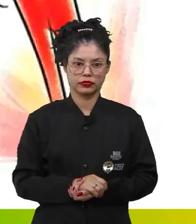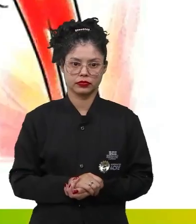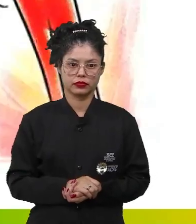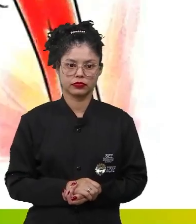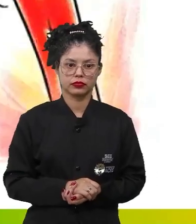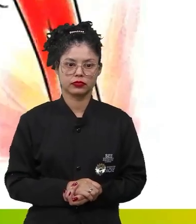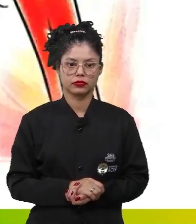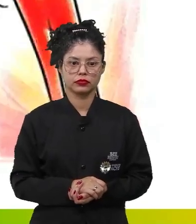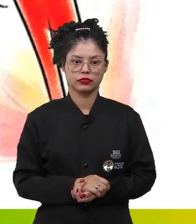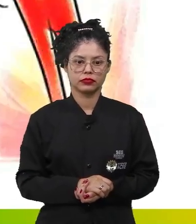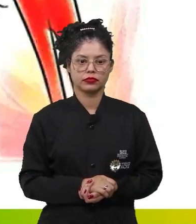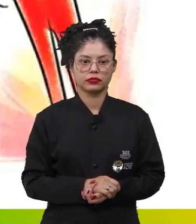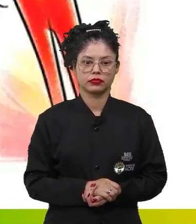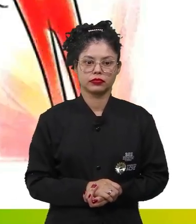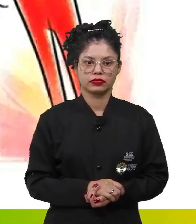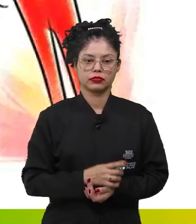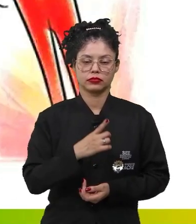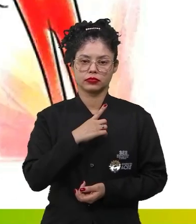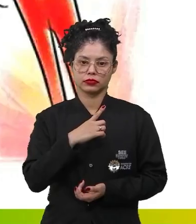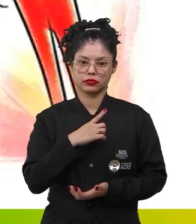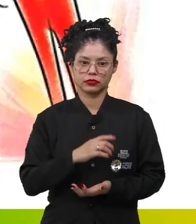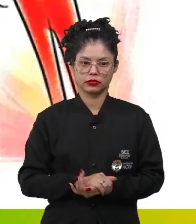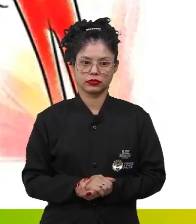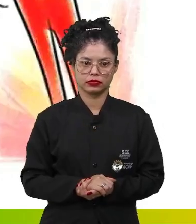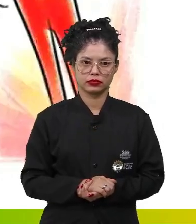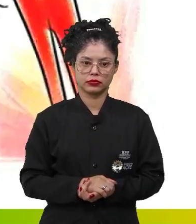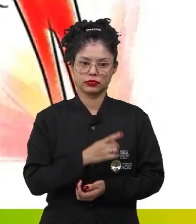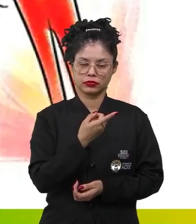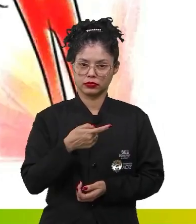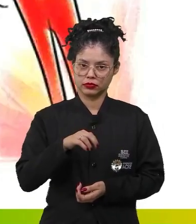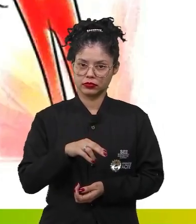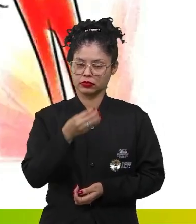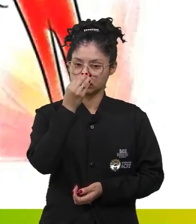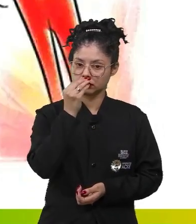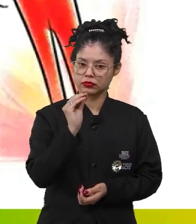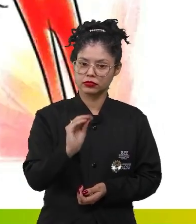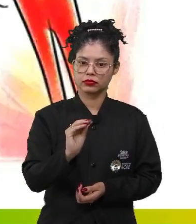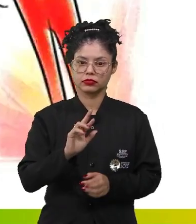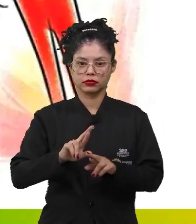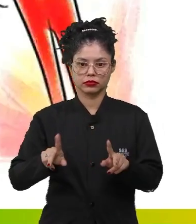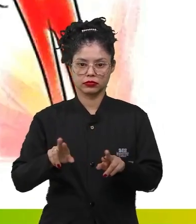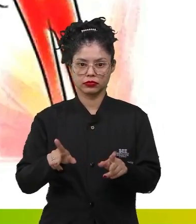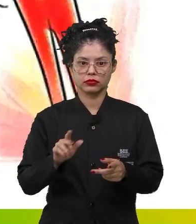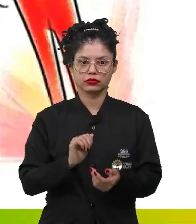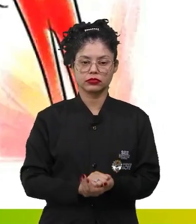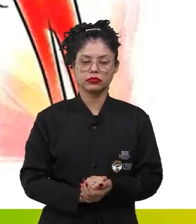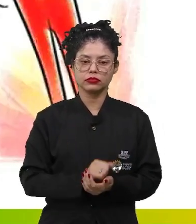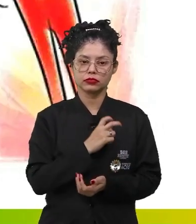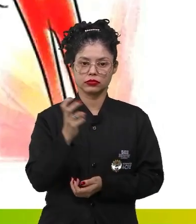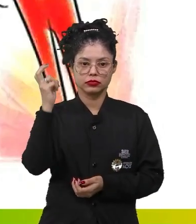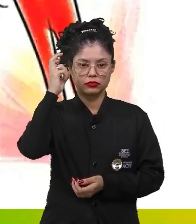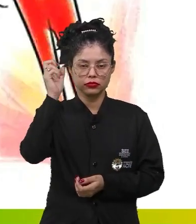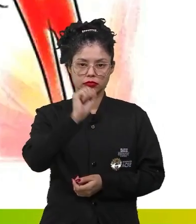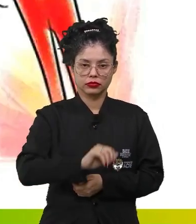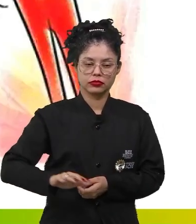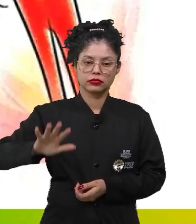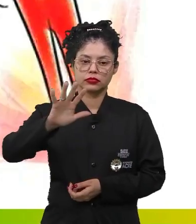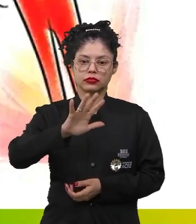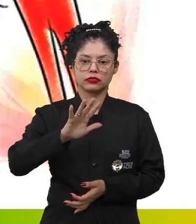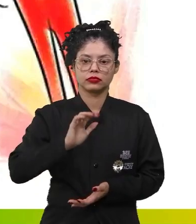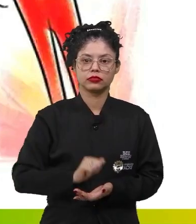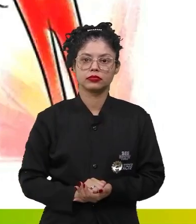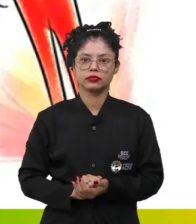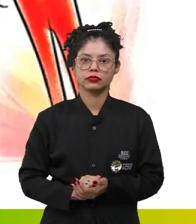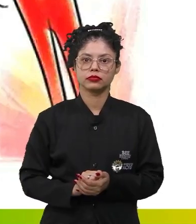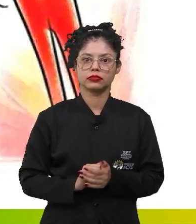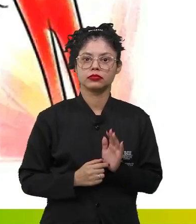só. Como eu disse, a xenofobia, a discriminação a diferentes culturas, nacionalidades, e ela